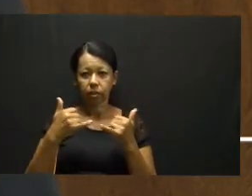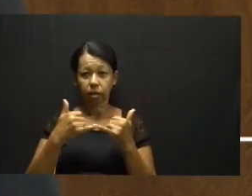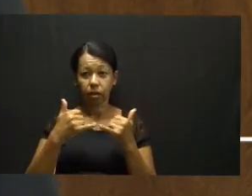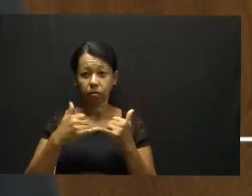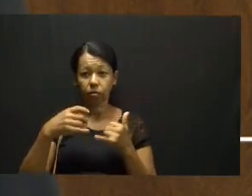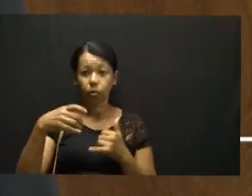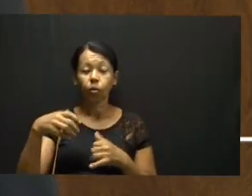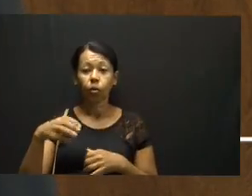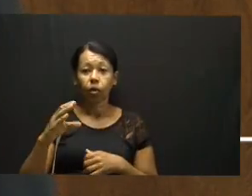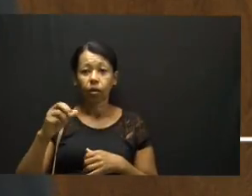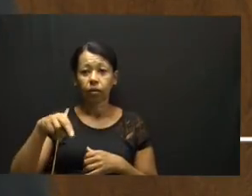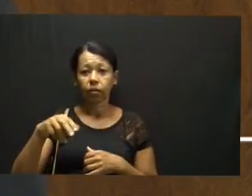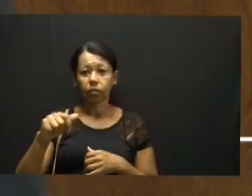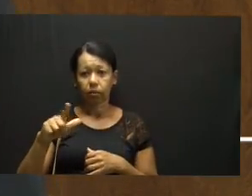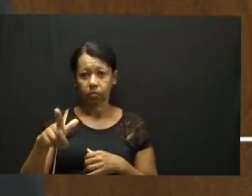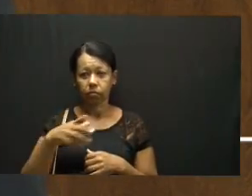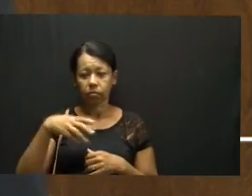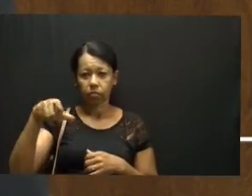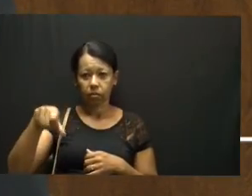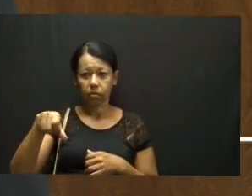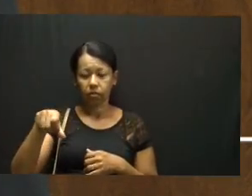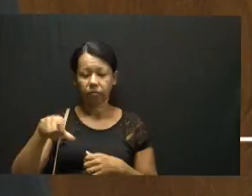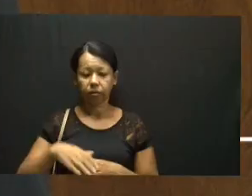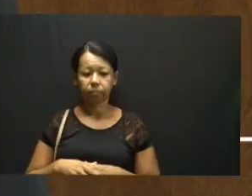NET ou então acessando o site